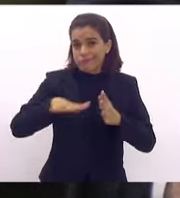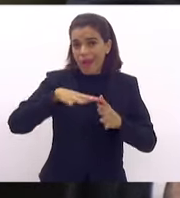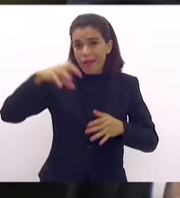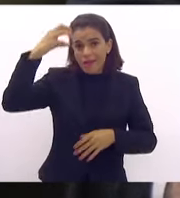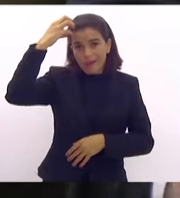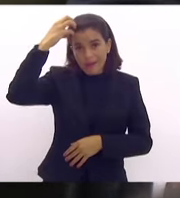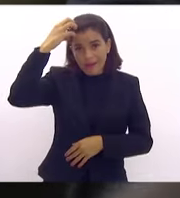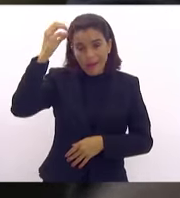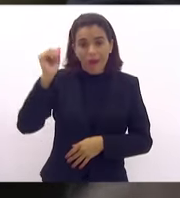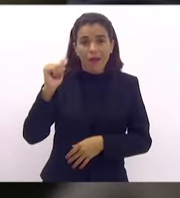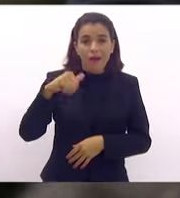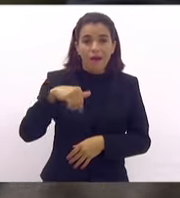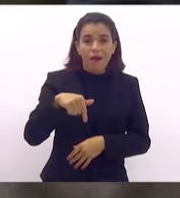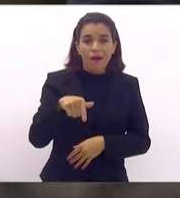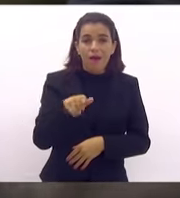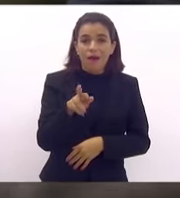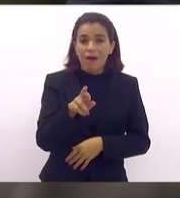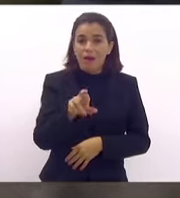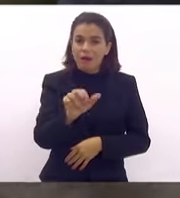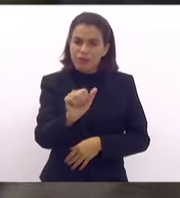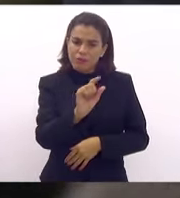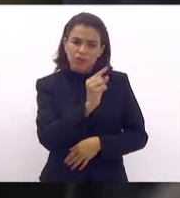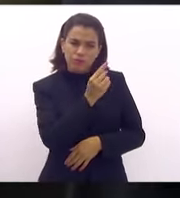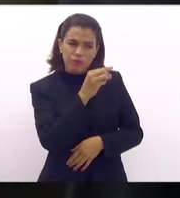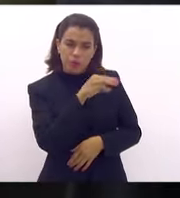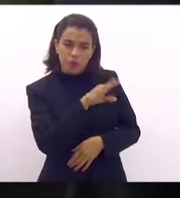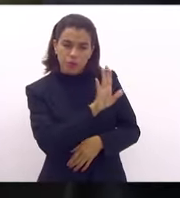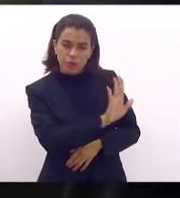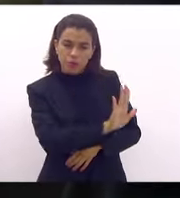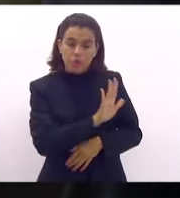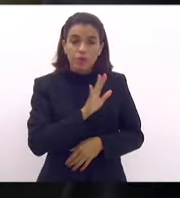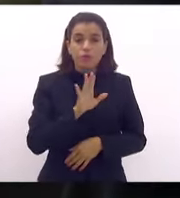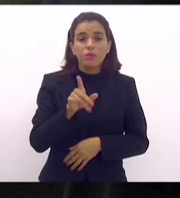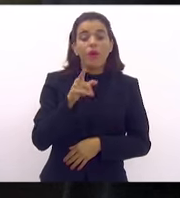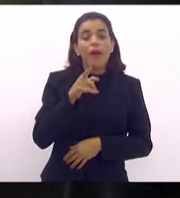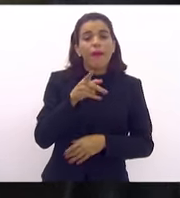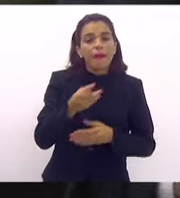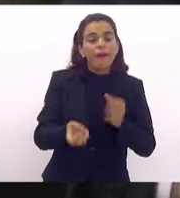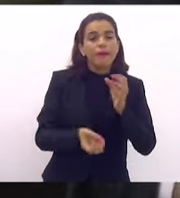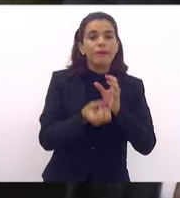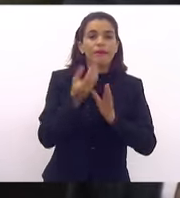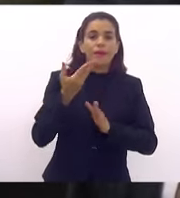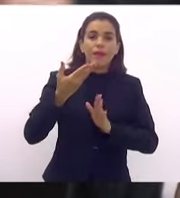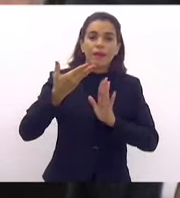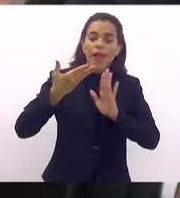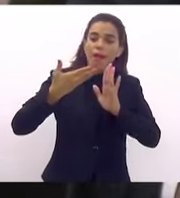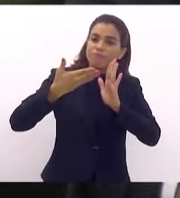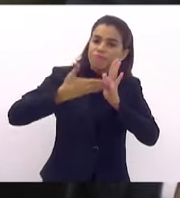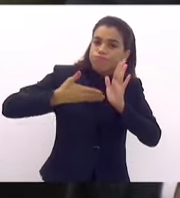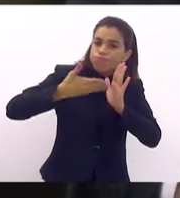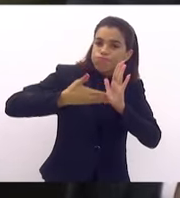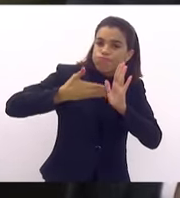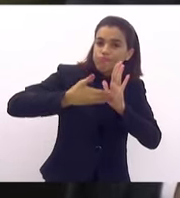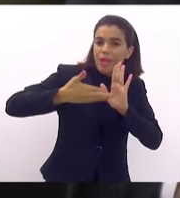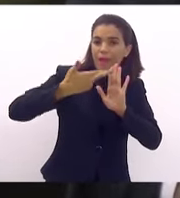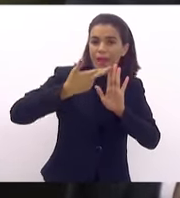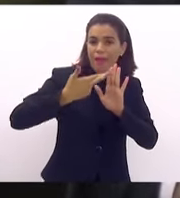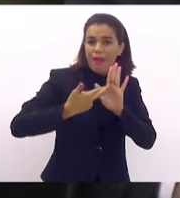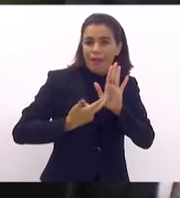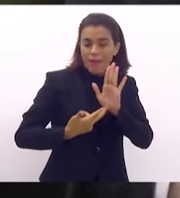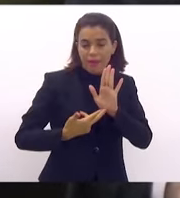a minha preocupação é criar, só um minuto, criar restrições, porque quando nós podemos,